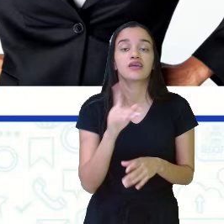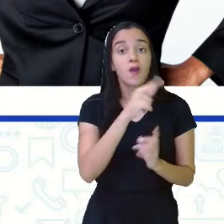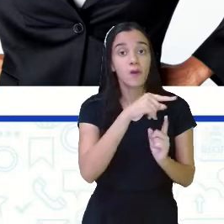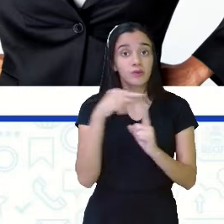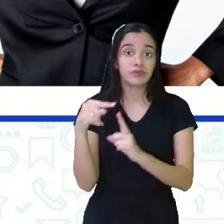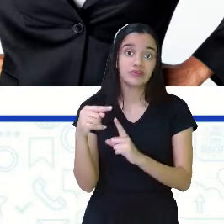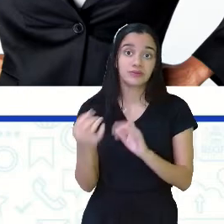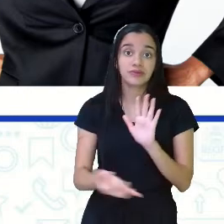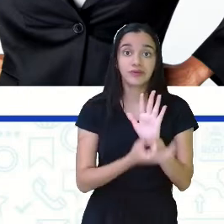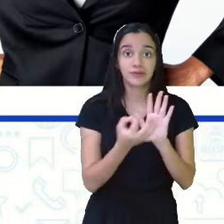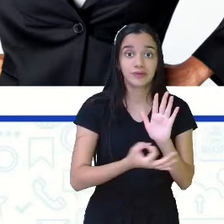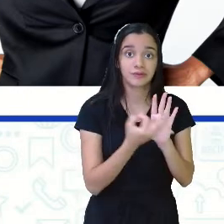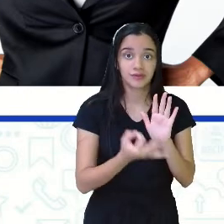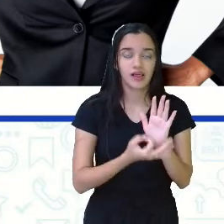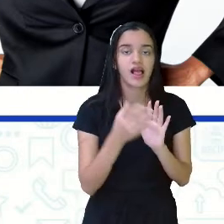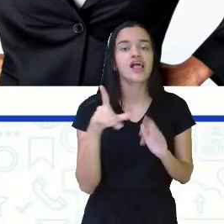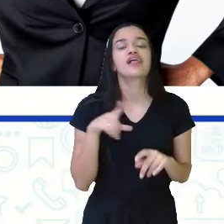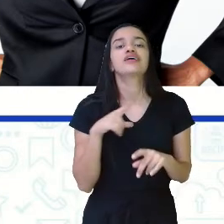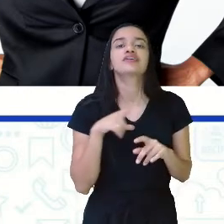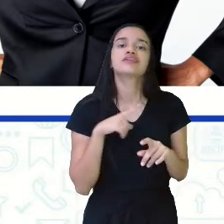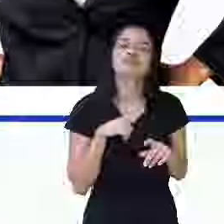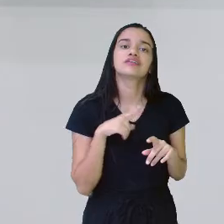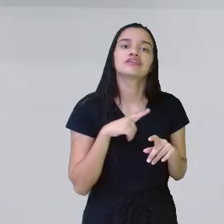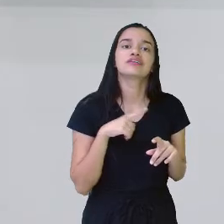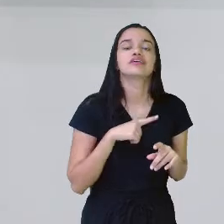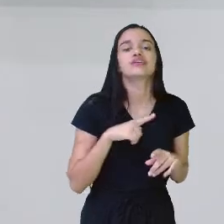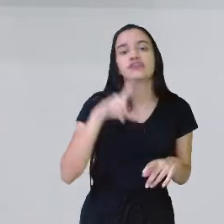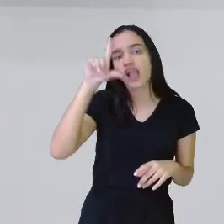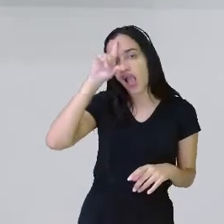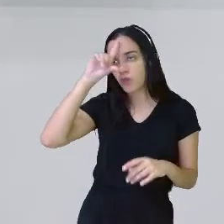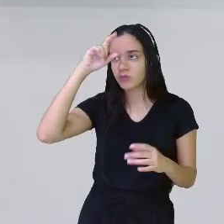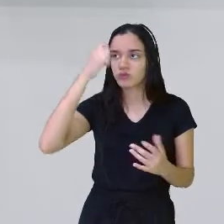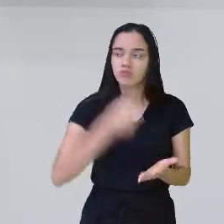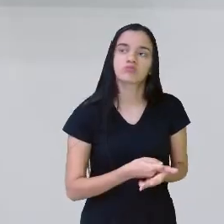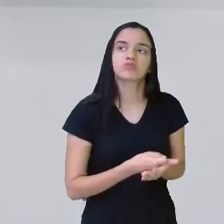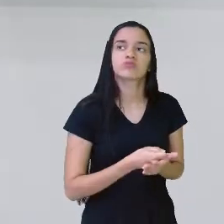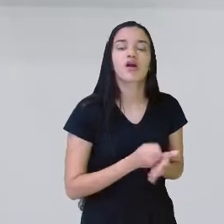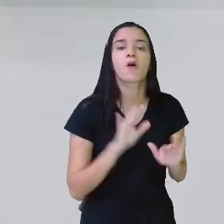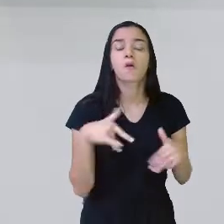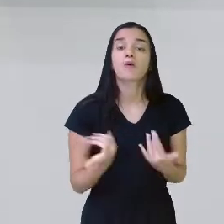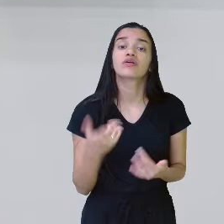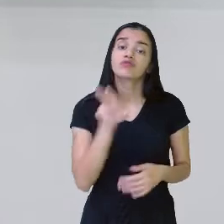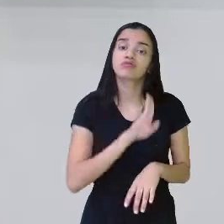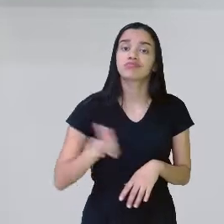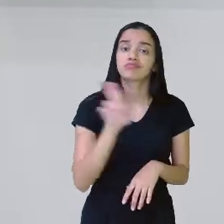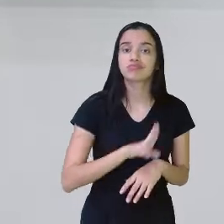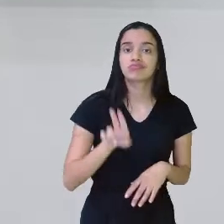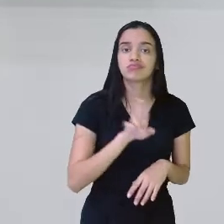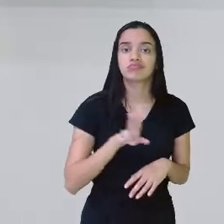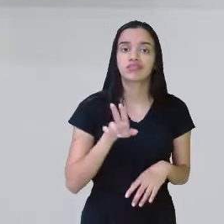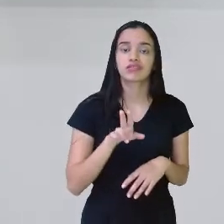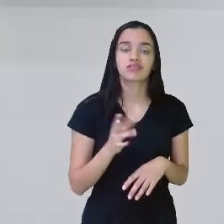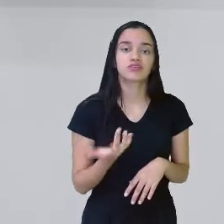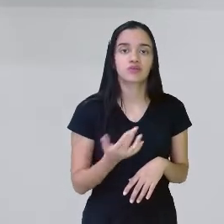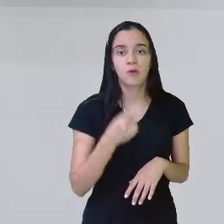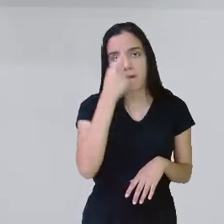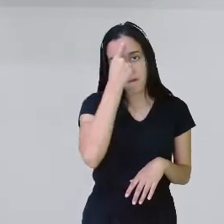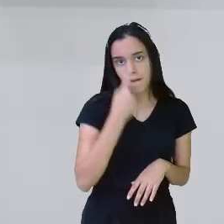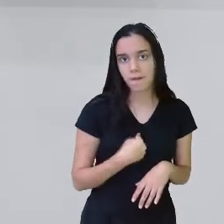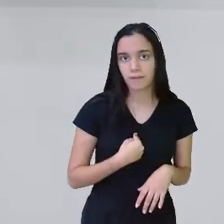de argumento: a gente tem o argumento de autoridade, que é quando se utiliza uma